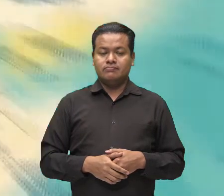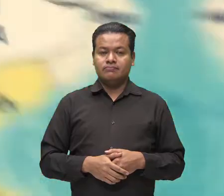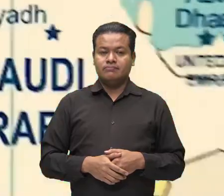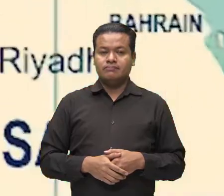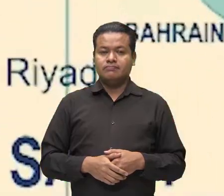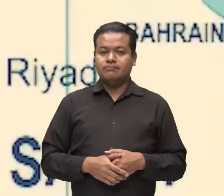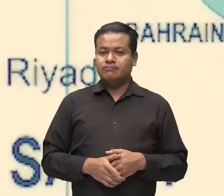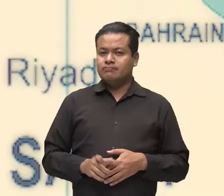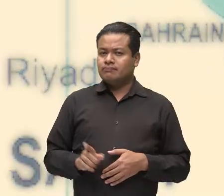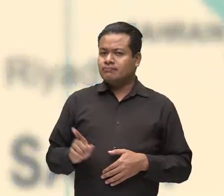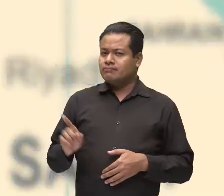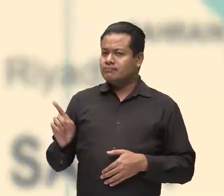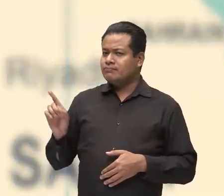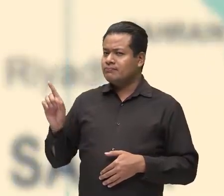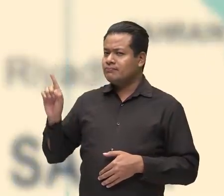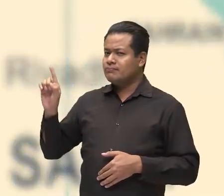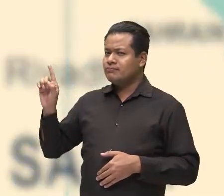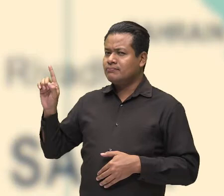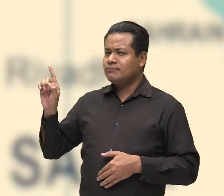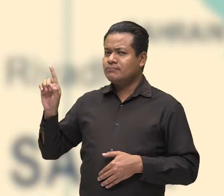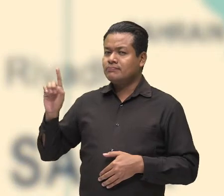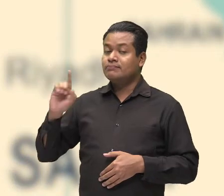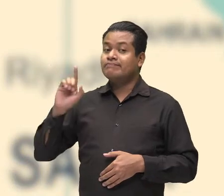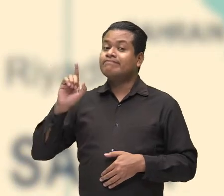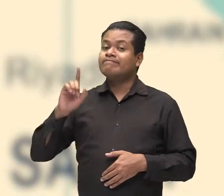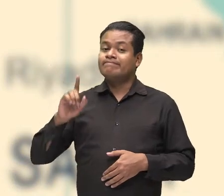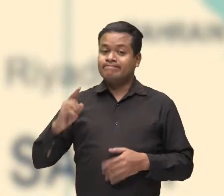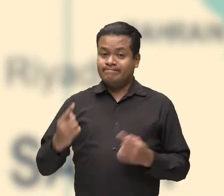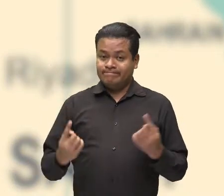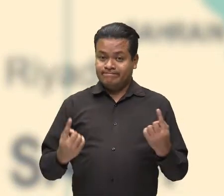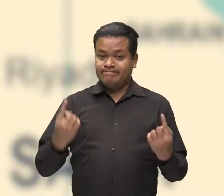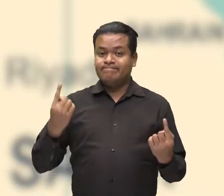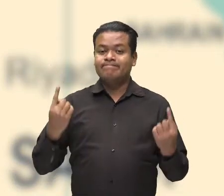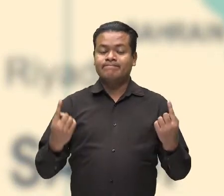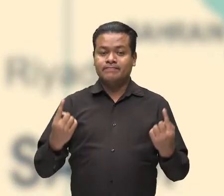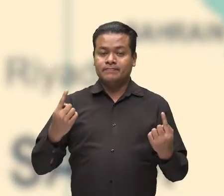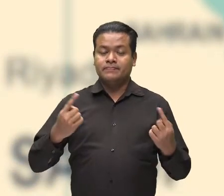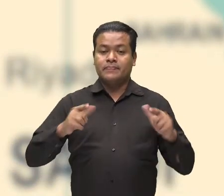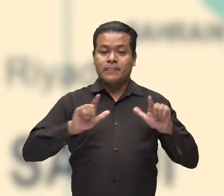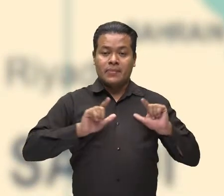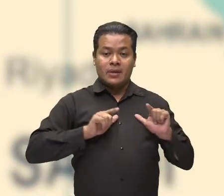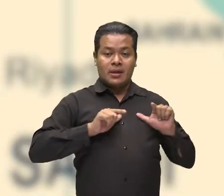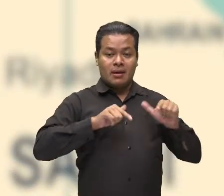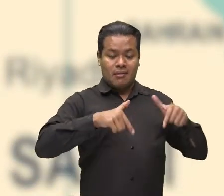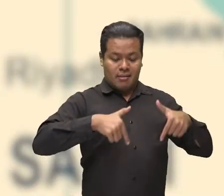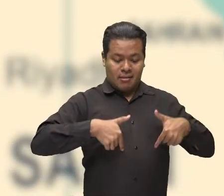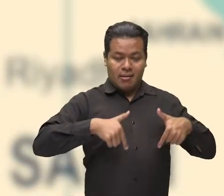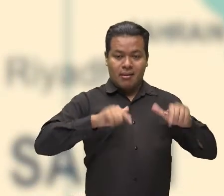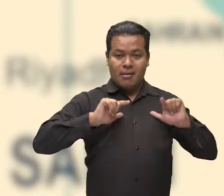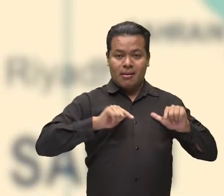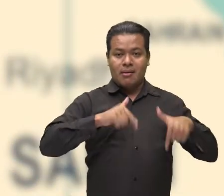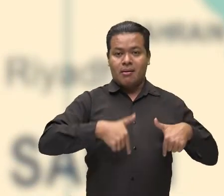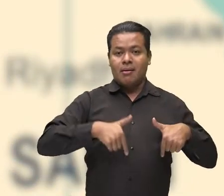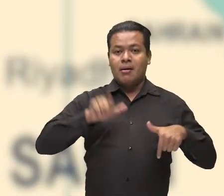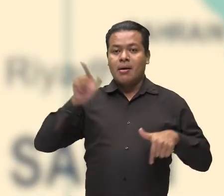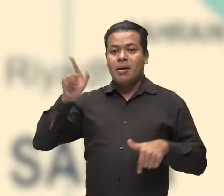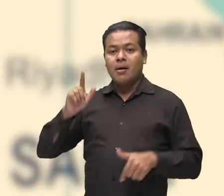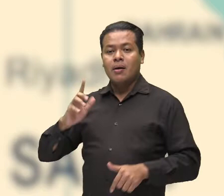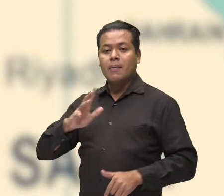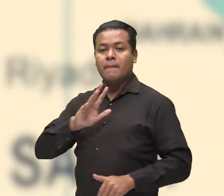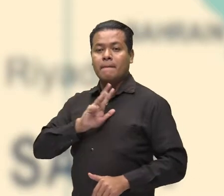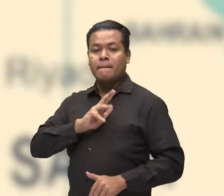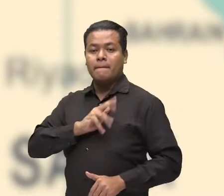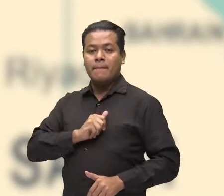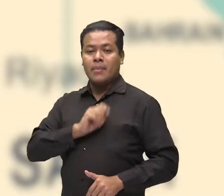Turquia, Jordânia, né, Síria, Iraque, tem ali os territórios de Israel e da Cisjordânia, né, que é onde fica ali